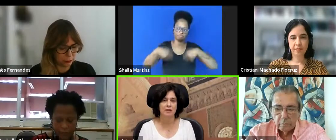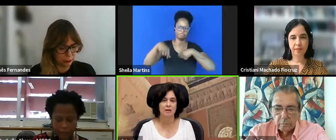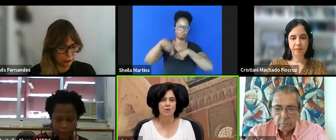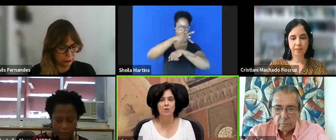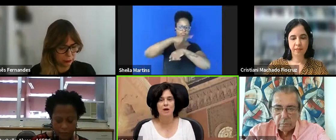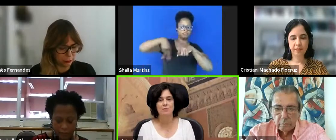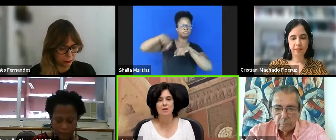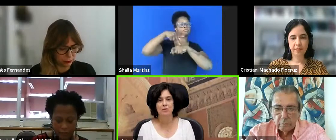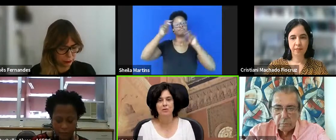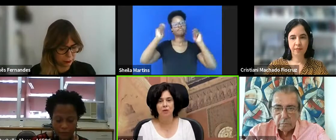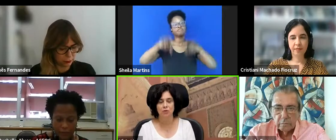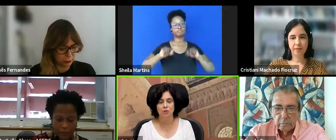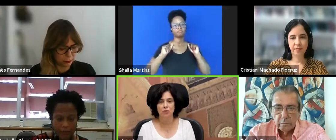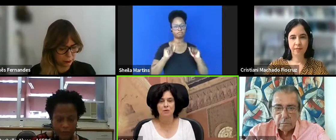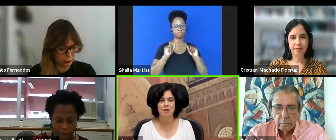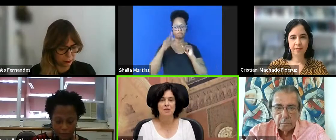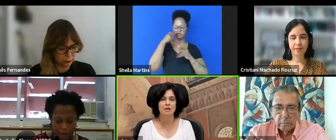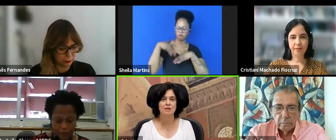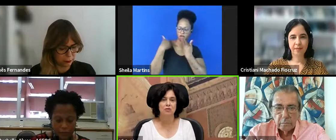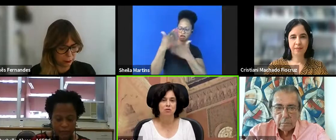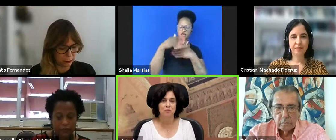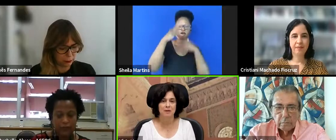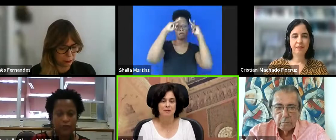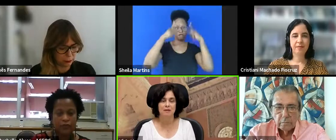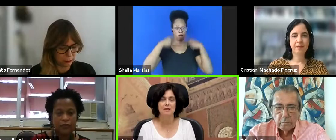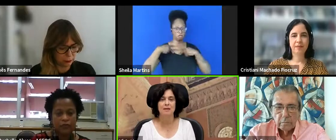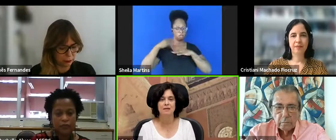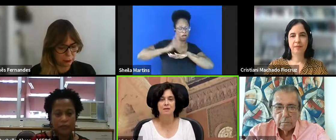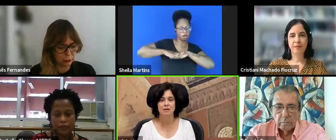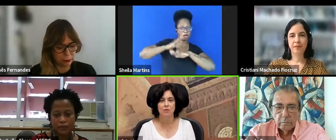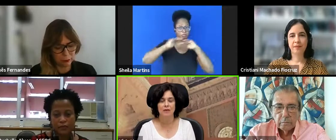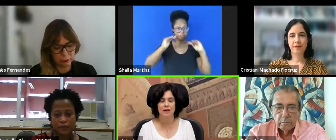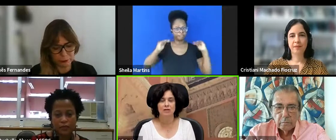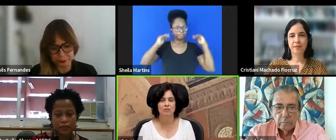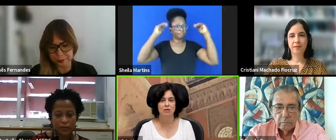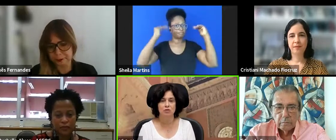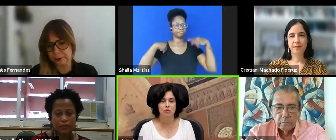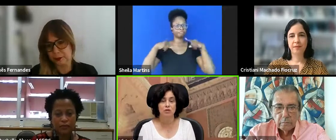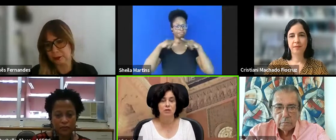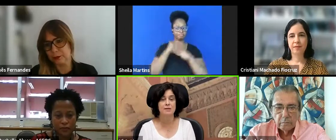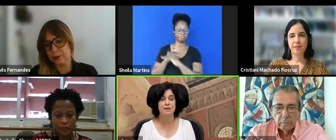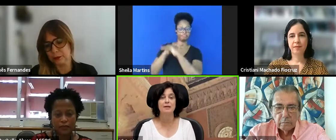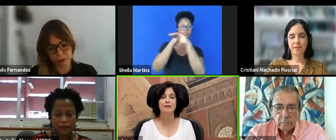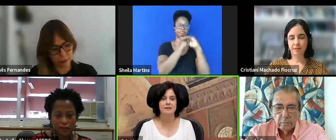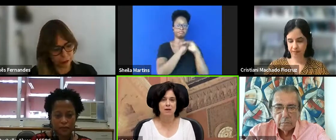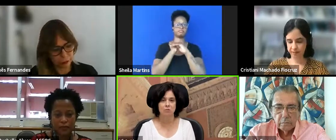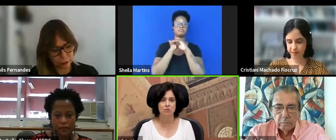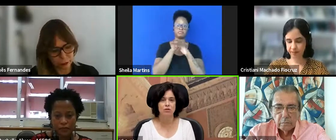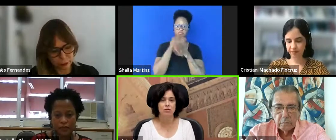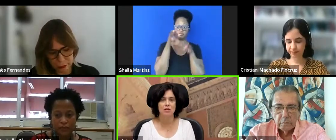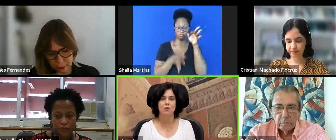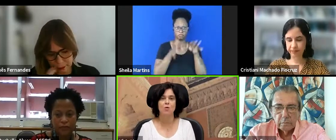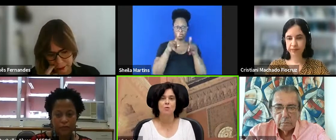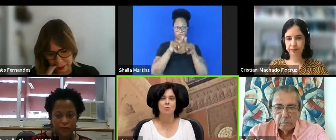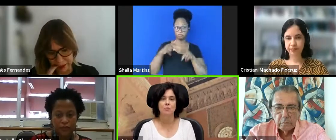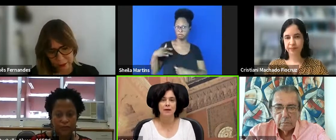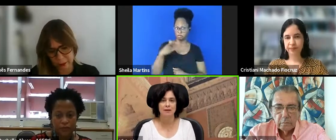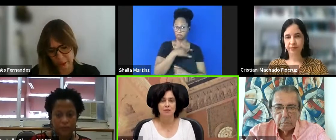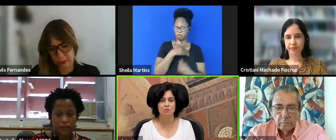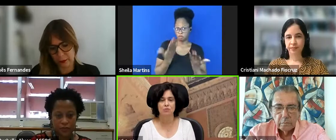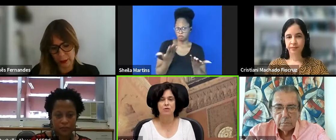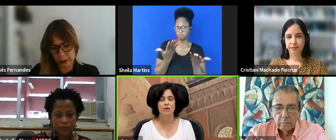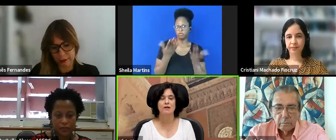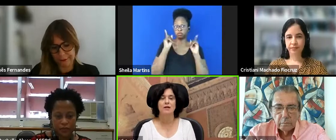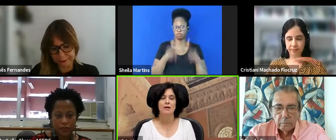pode ter o caminho da autonomia, da soberania, da equidade, da justiça e da saúde, como